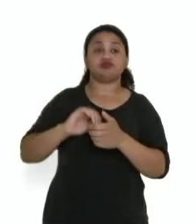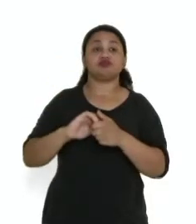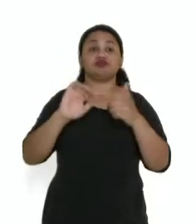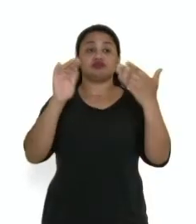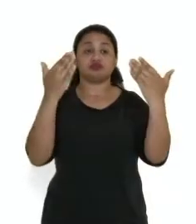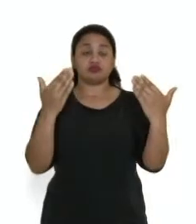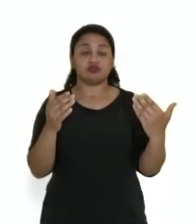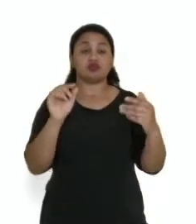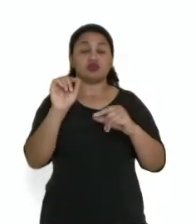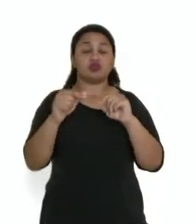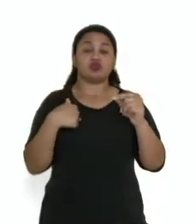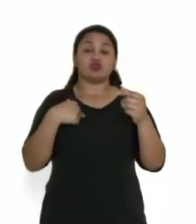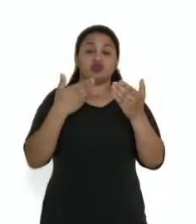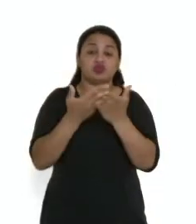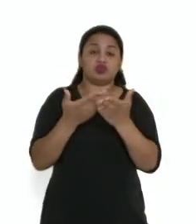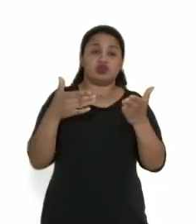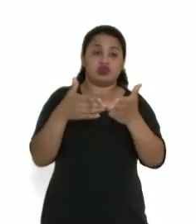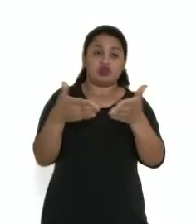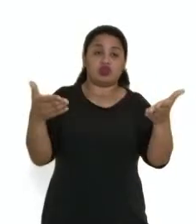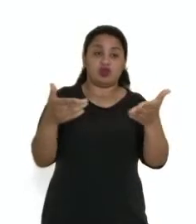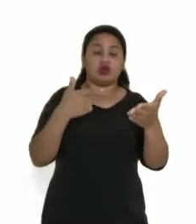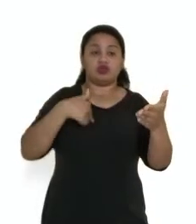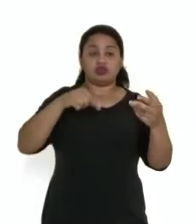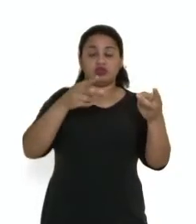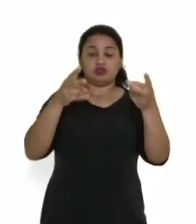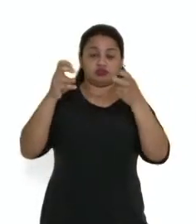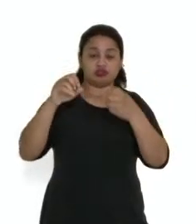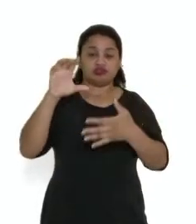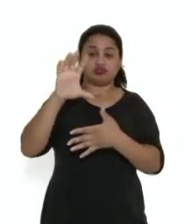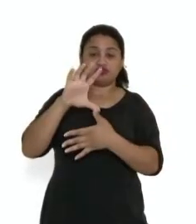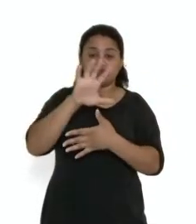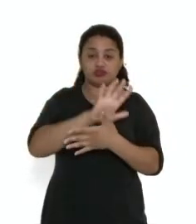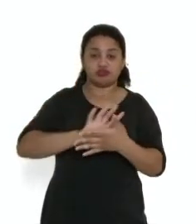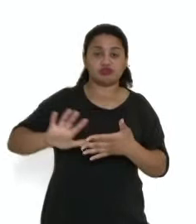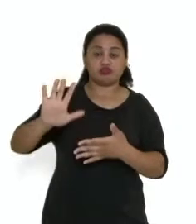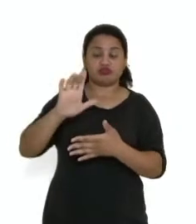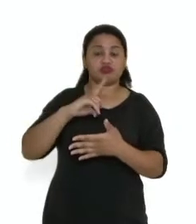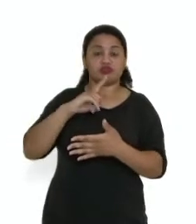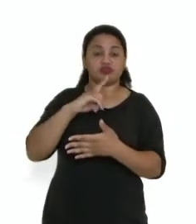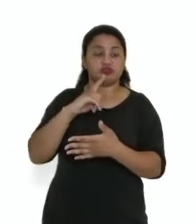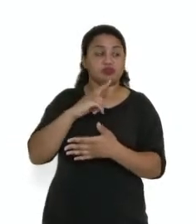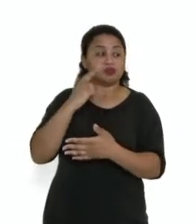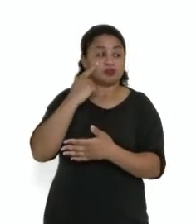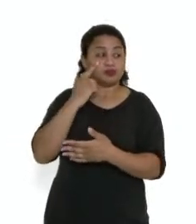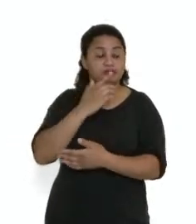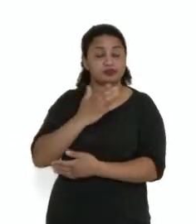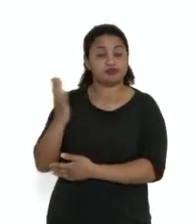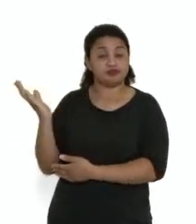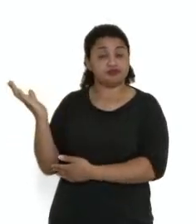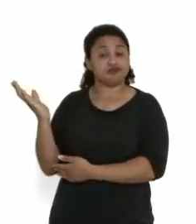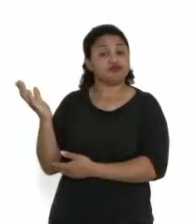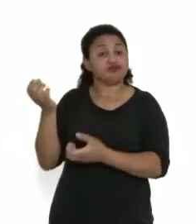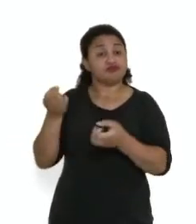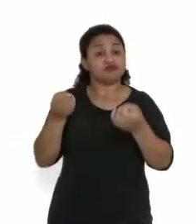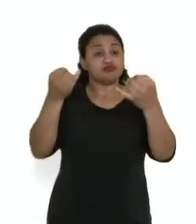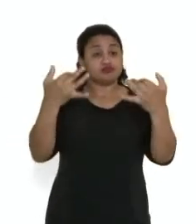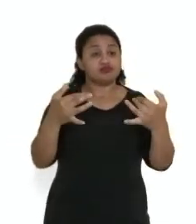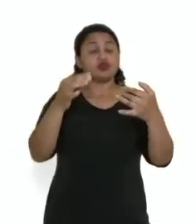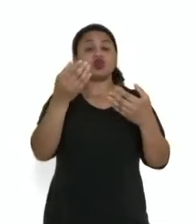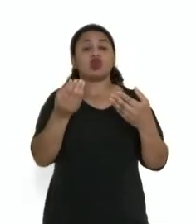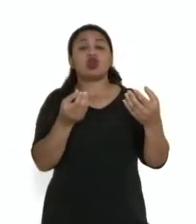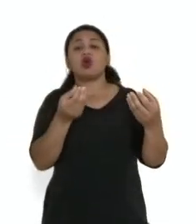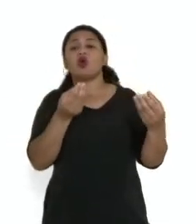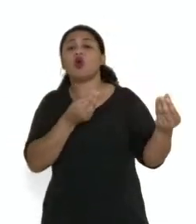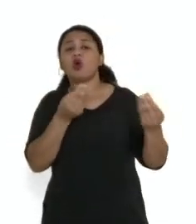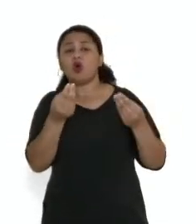Analisando o que a gente estudou até agora, vocês vão observar o mapa que nós temos aqui e escrever um fator que